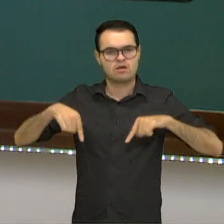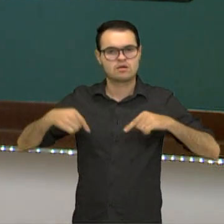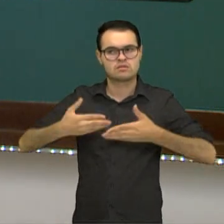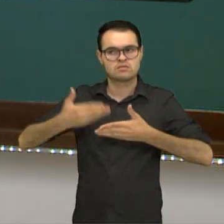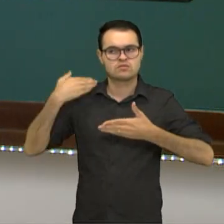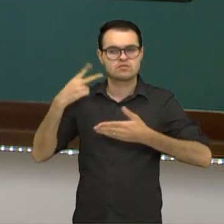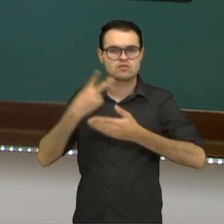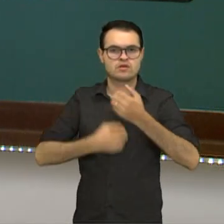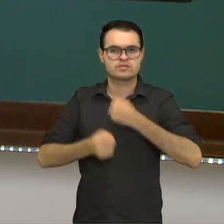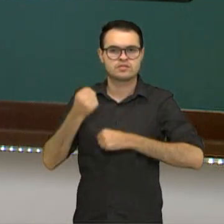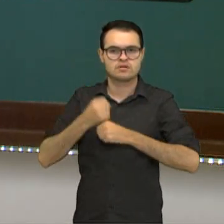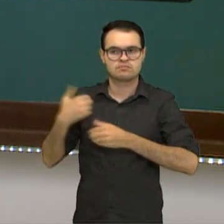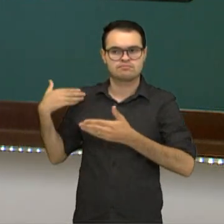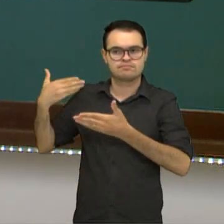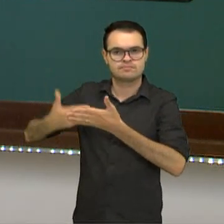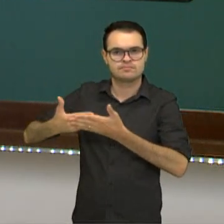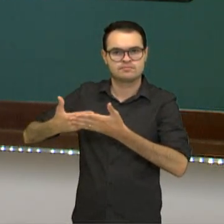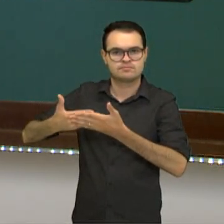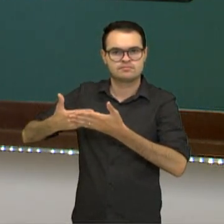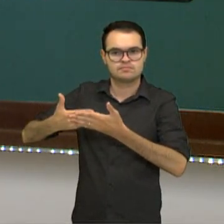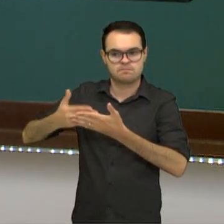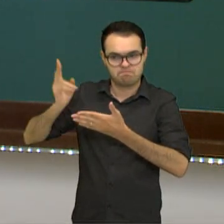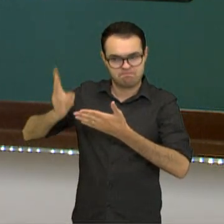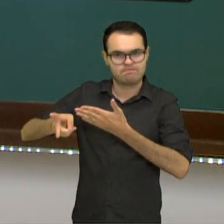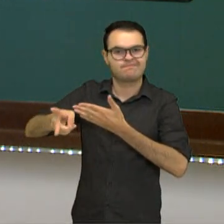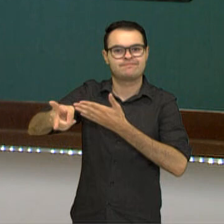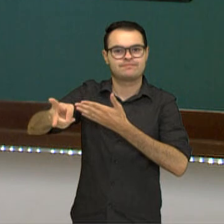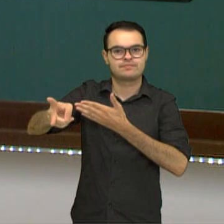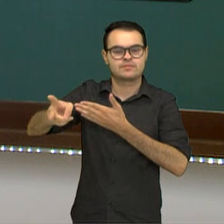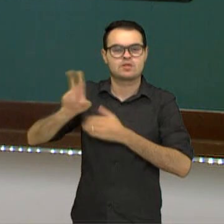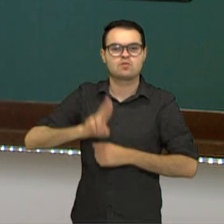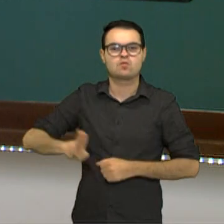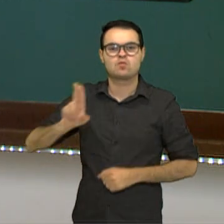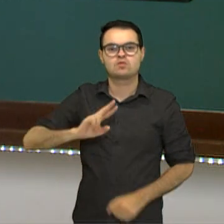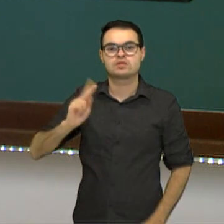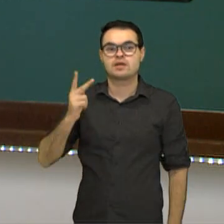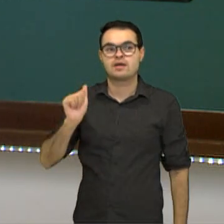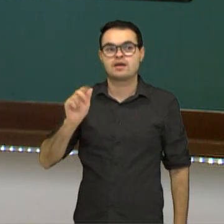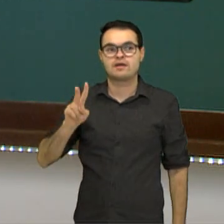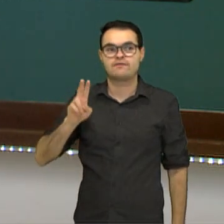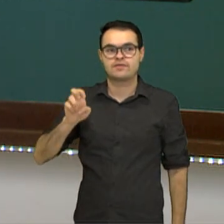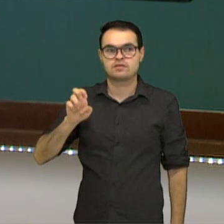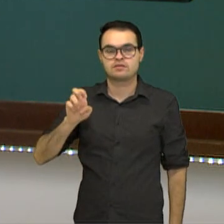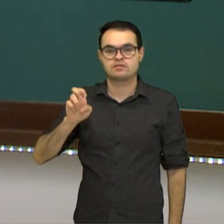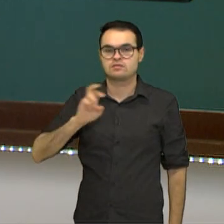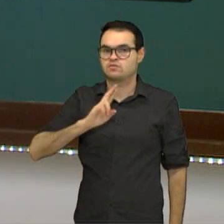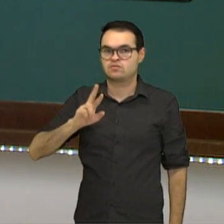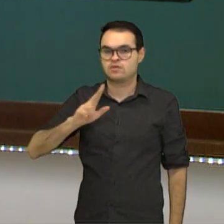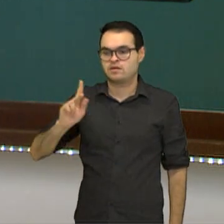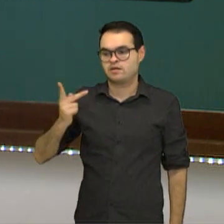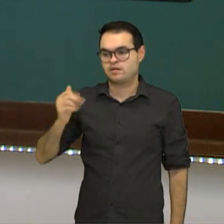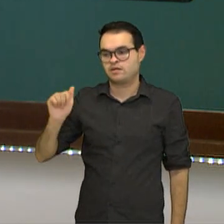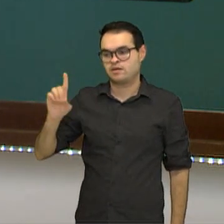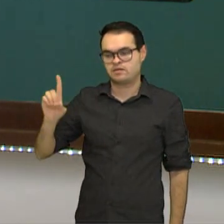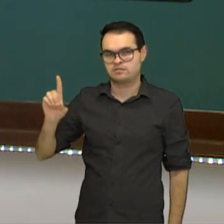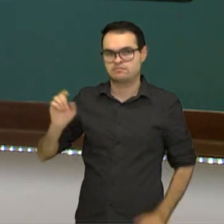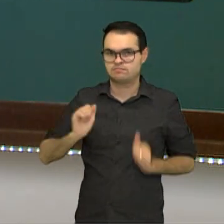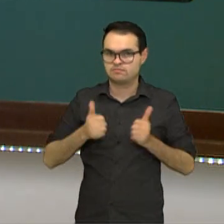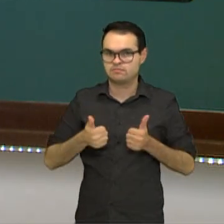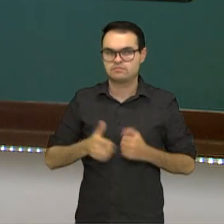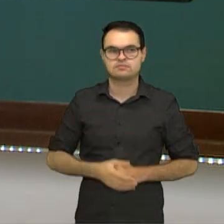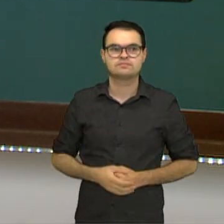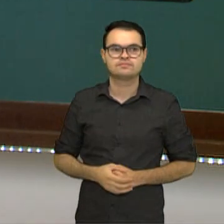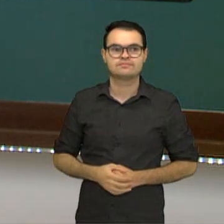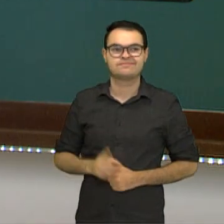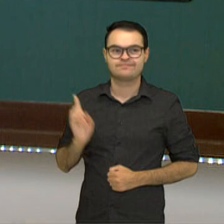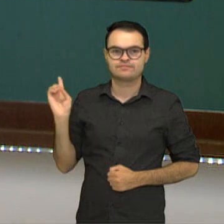anos atrás e ela se mantém. Usa-se o have e não had, tá ok? Aqui a estrutura,